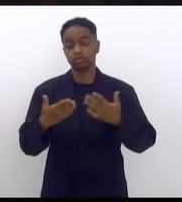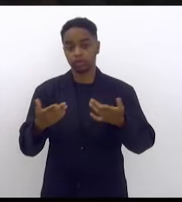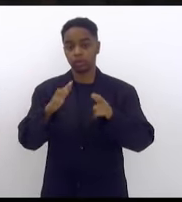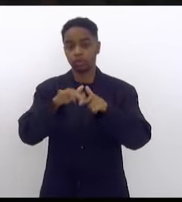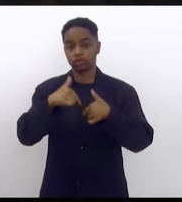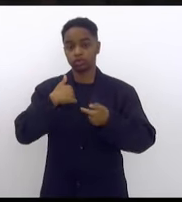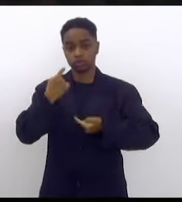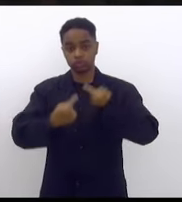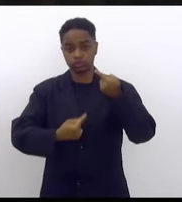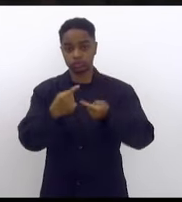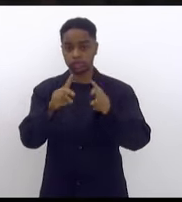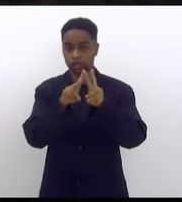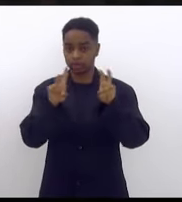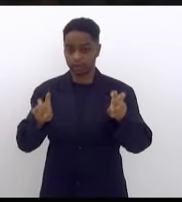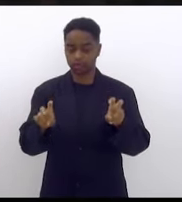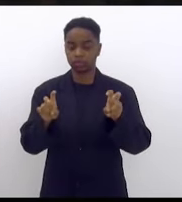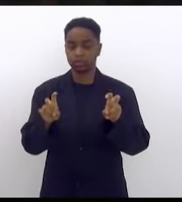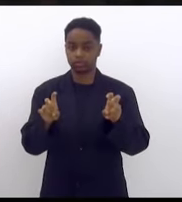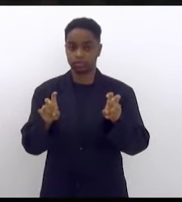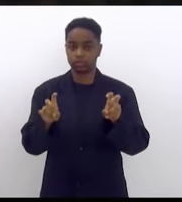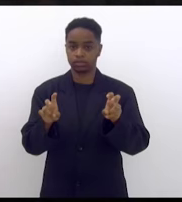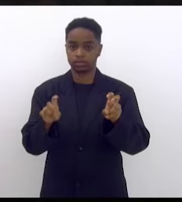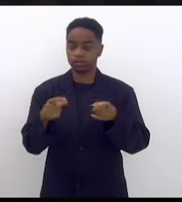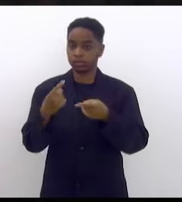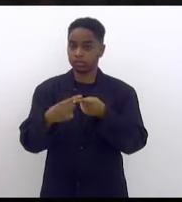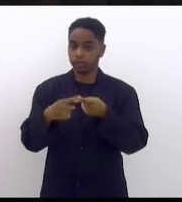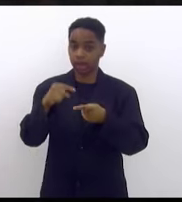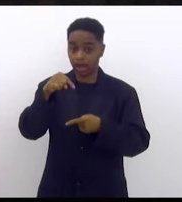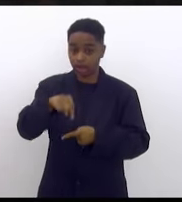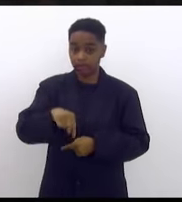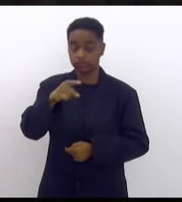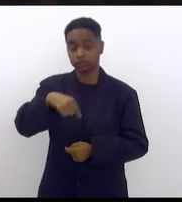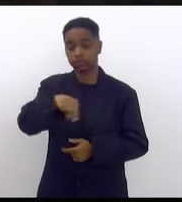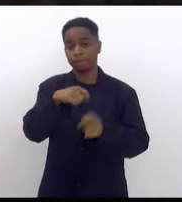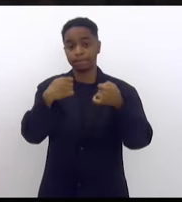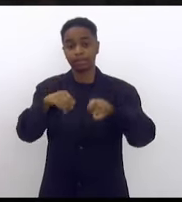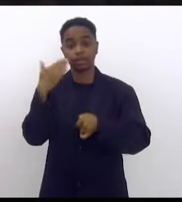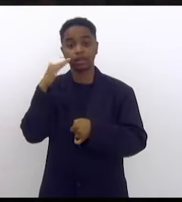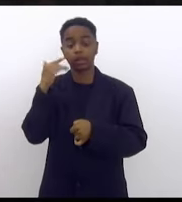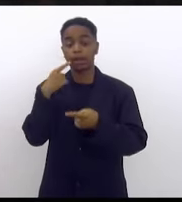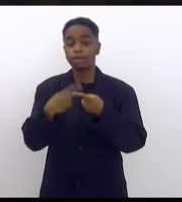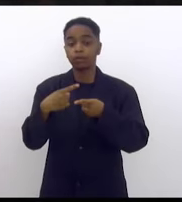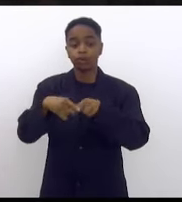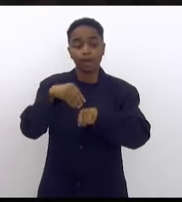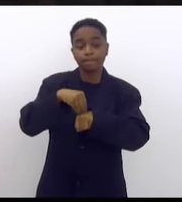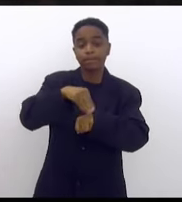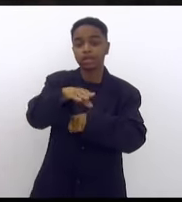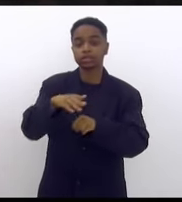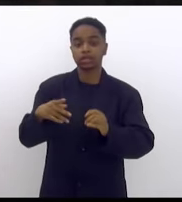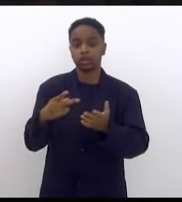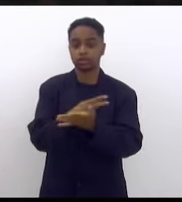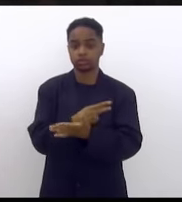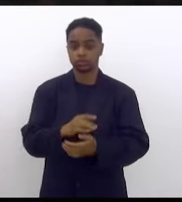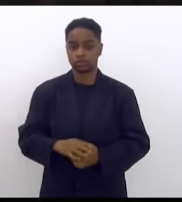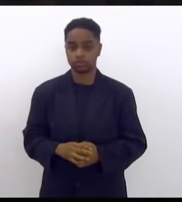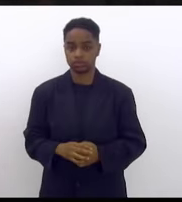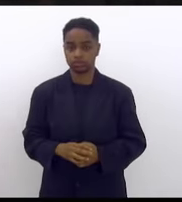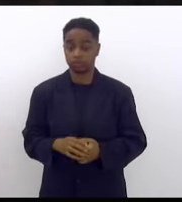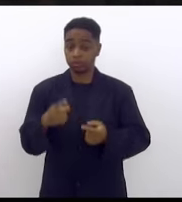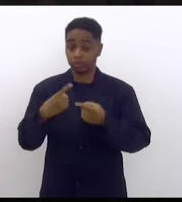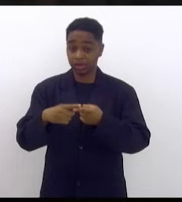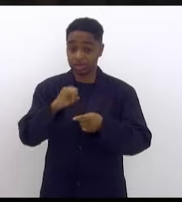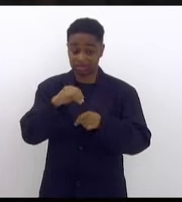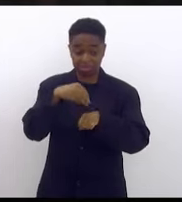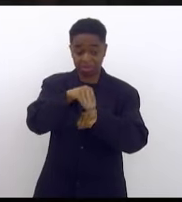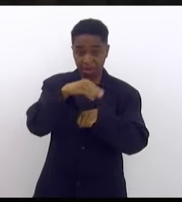discutir a matéria, para que o plenário entendesse por que que a mensagem veio. Porque, senão,